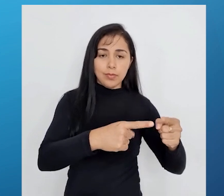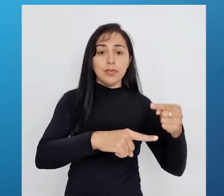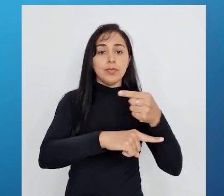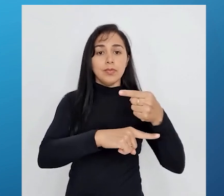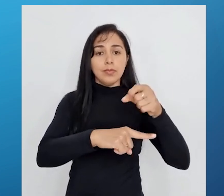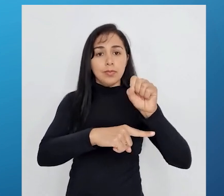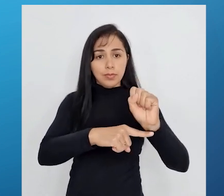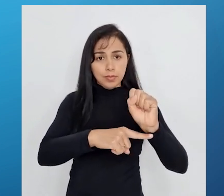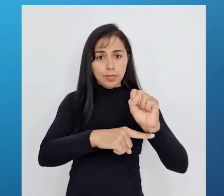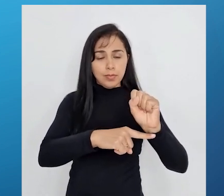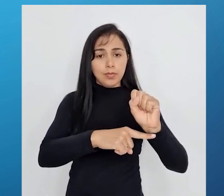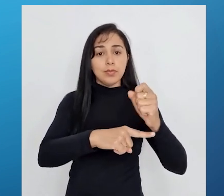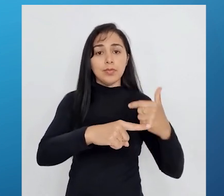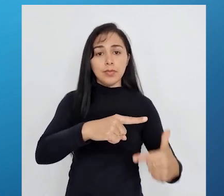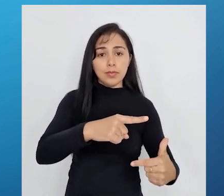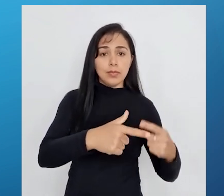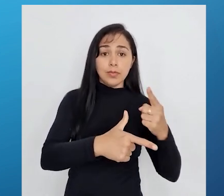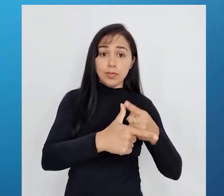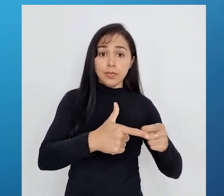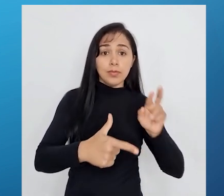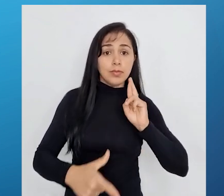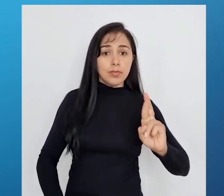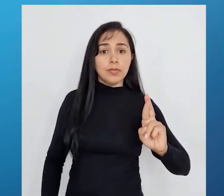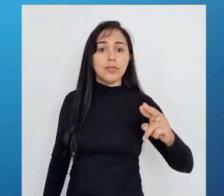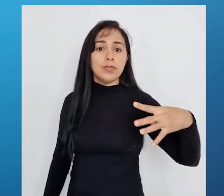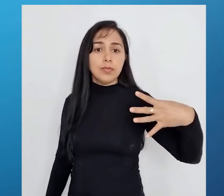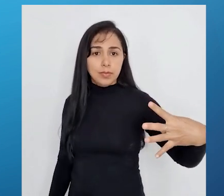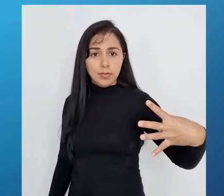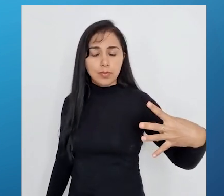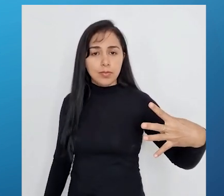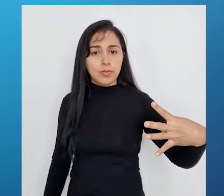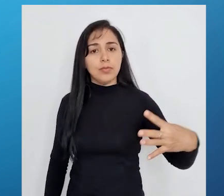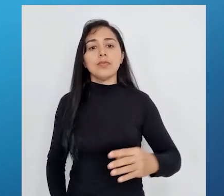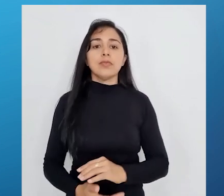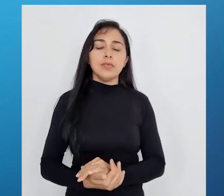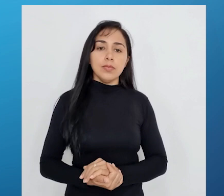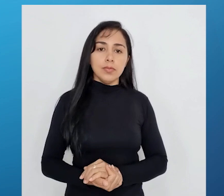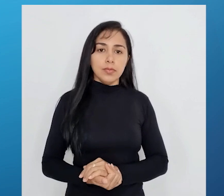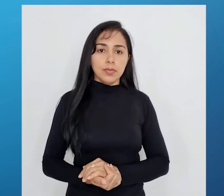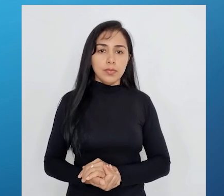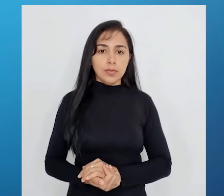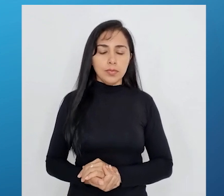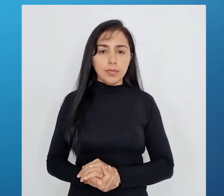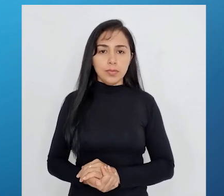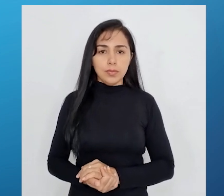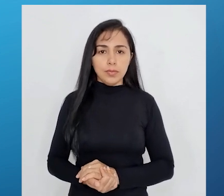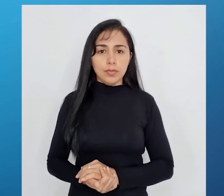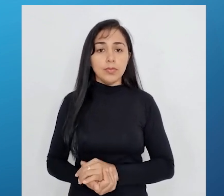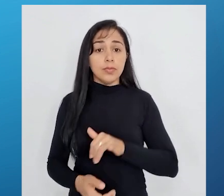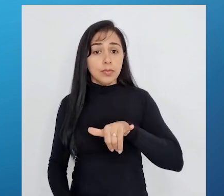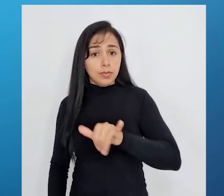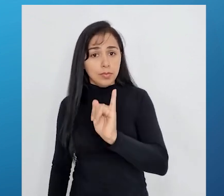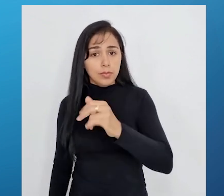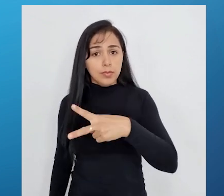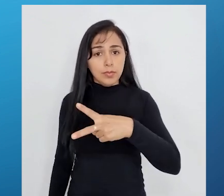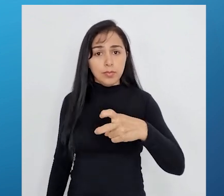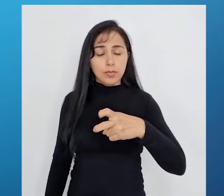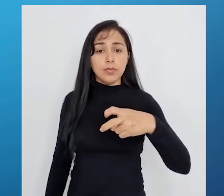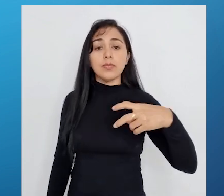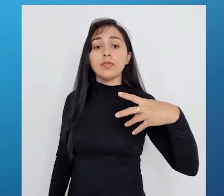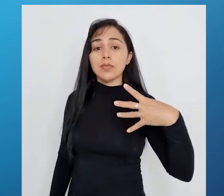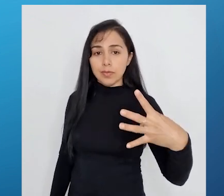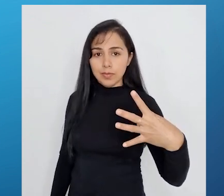dividido por menos 2 é igual a 4. Então, descobri que y é igual a 4. Ou seja, a gente tem uma quantidade de